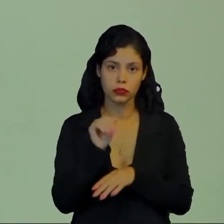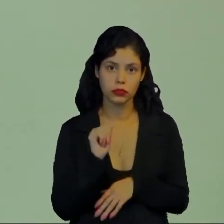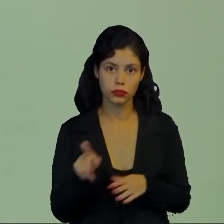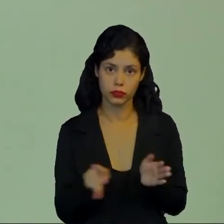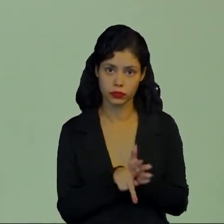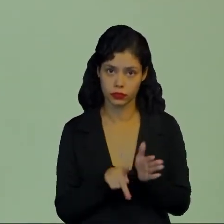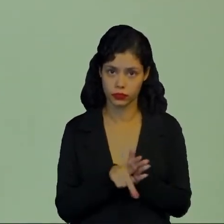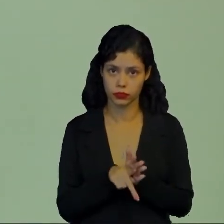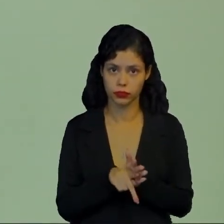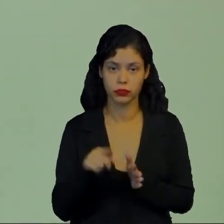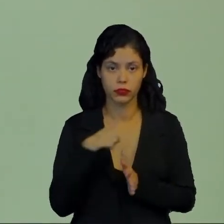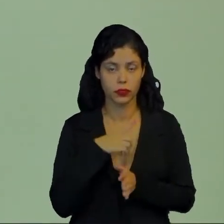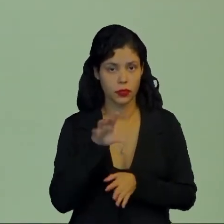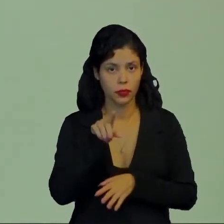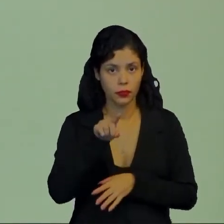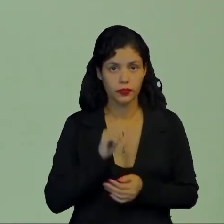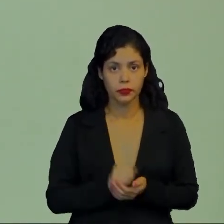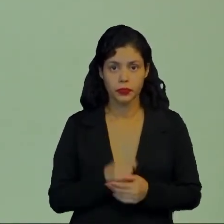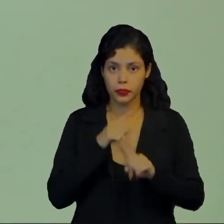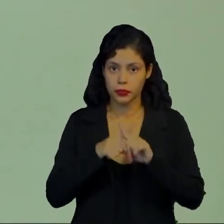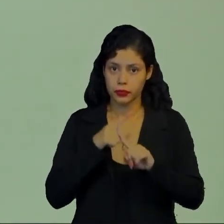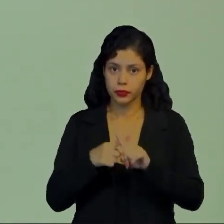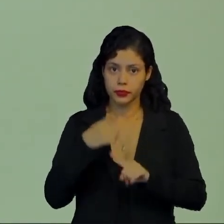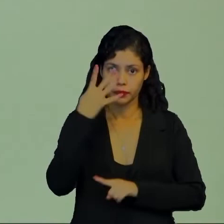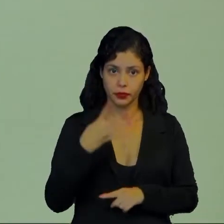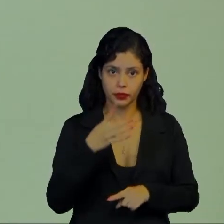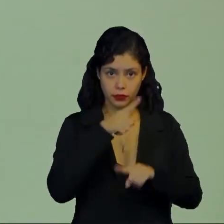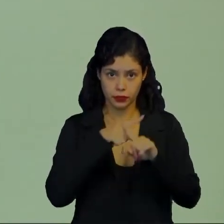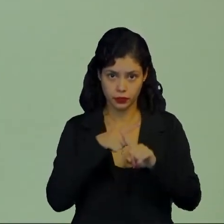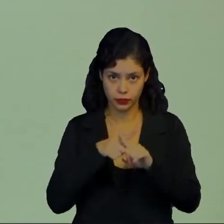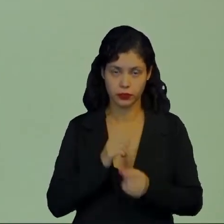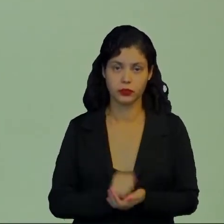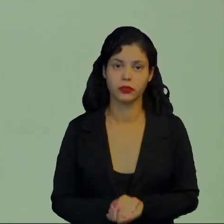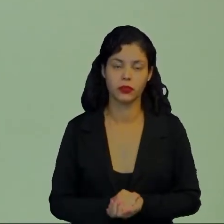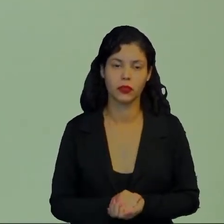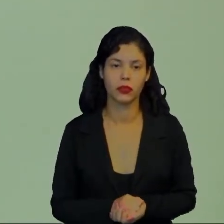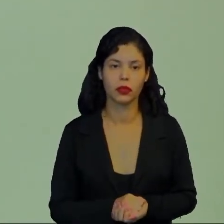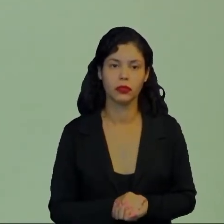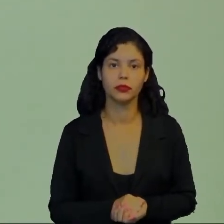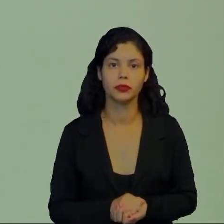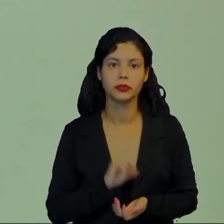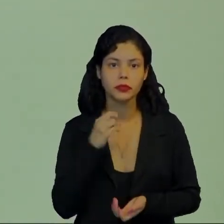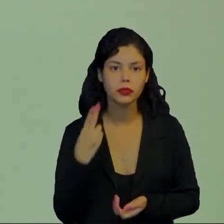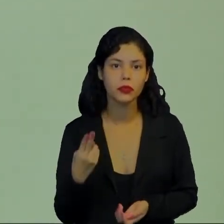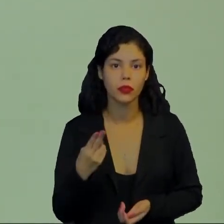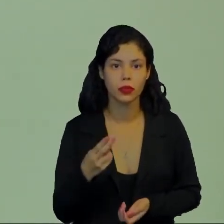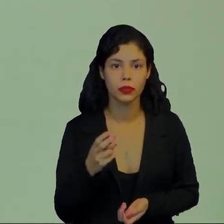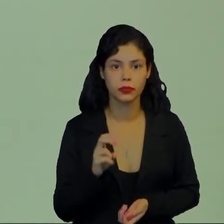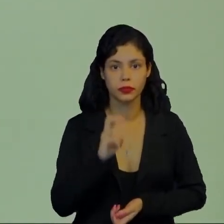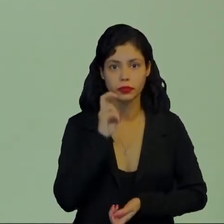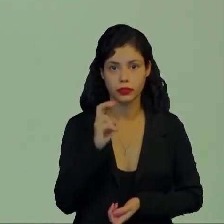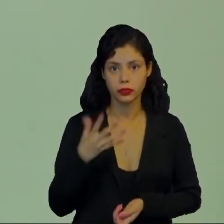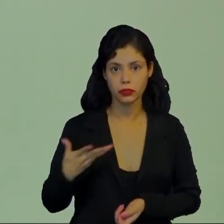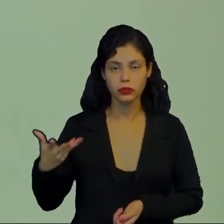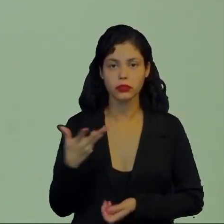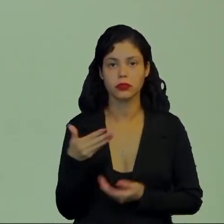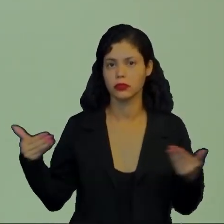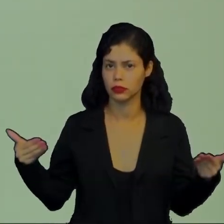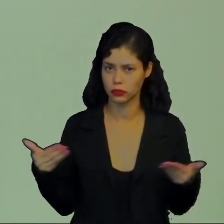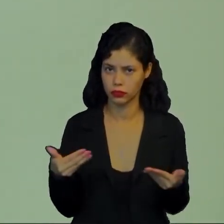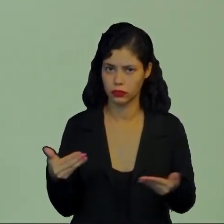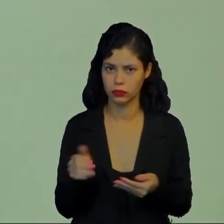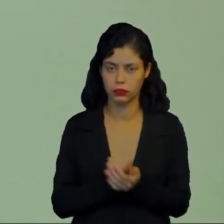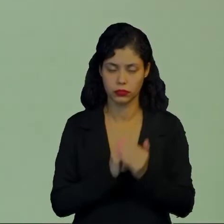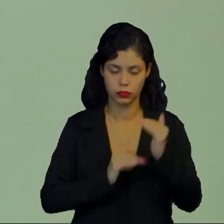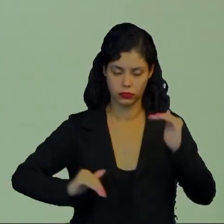aí, tá? E multiplicamos ele 4 vezes, ou seja, o 5 é base a partir de agora,